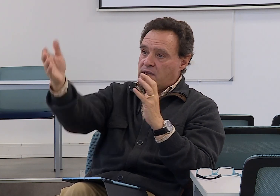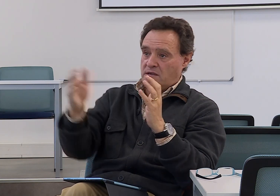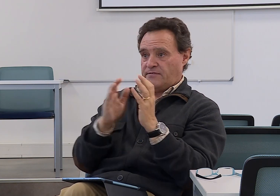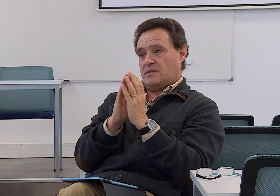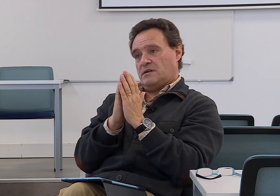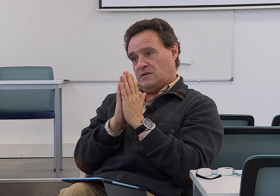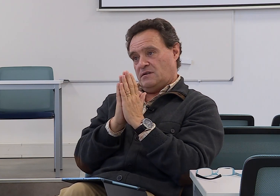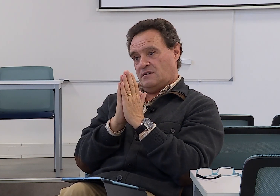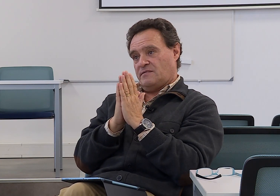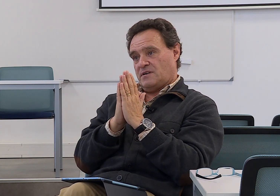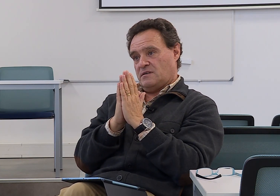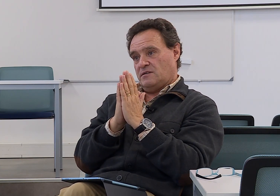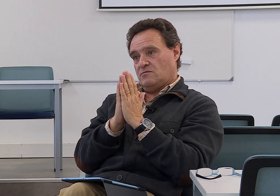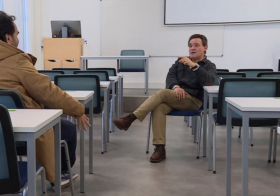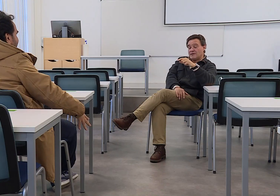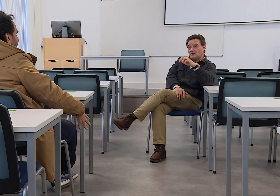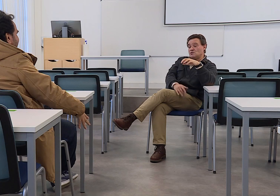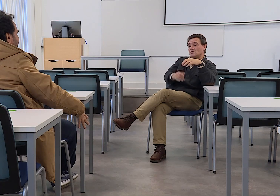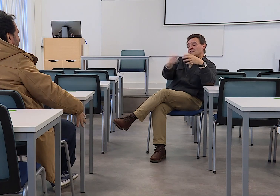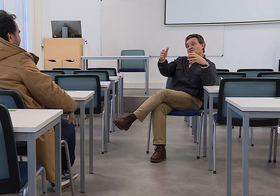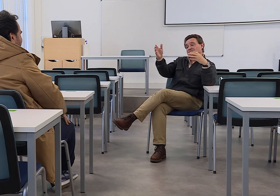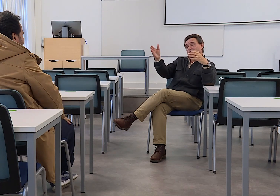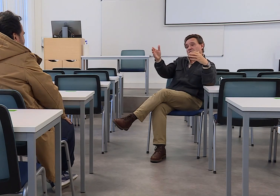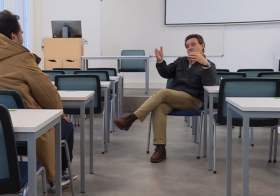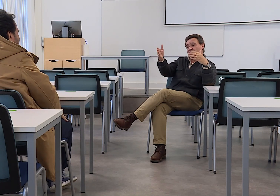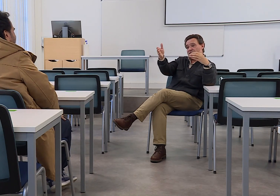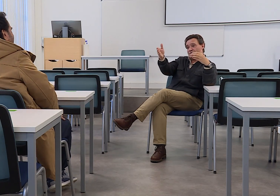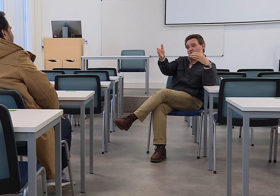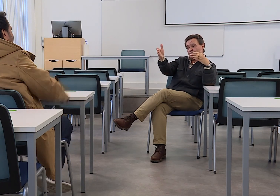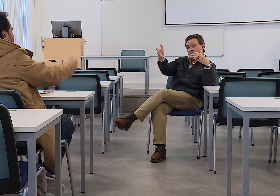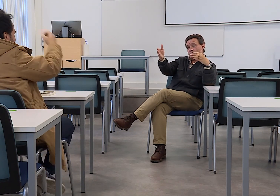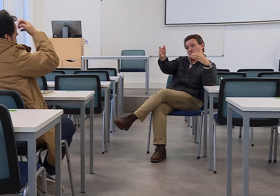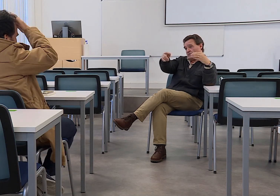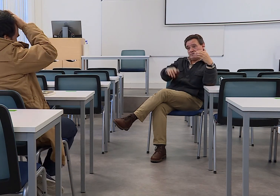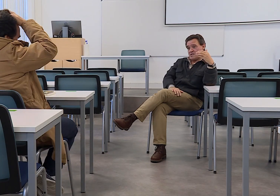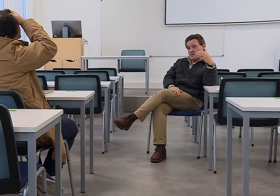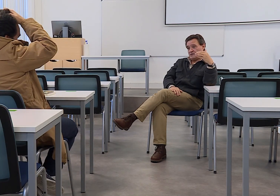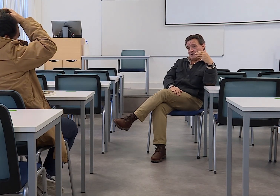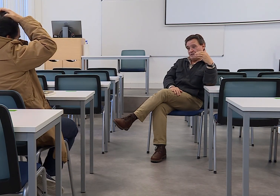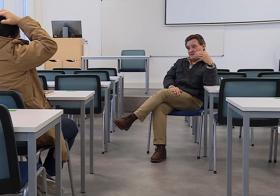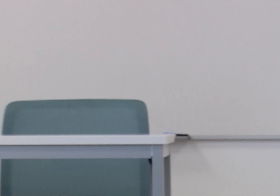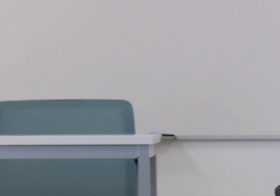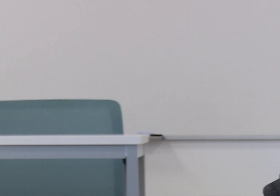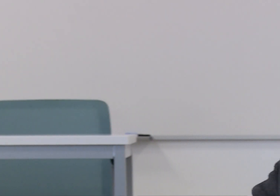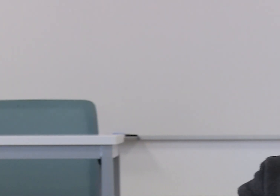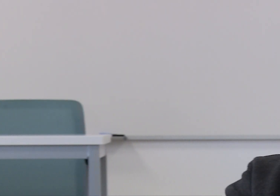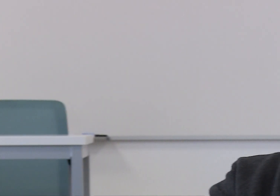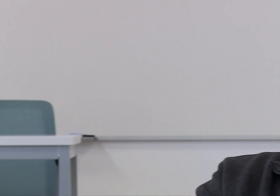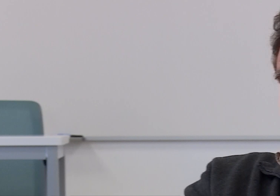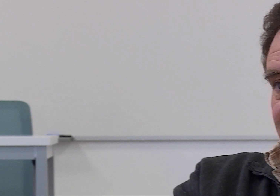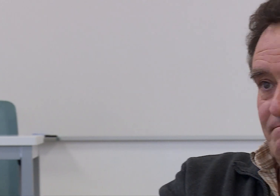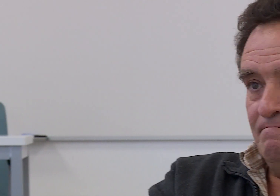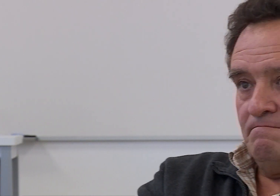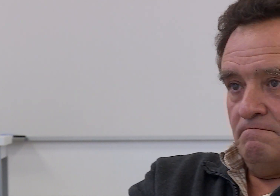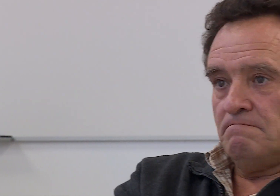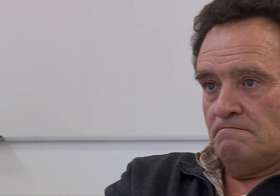Está aí a Fratelli Tutti. Juan Ambrósio, convidado desta semana no programa Eclésia, na Antena 1 da Rádio Pública, para uma